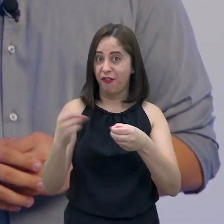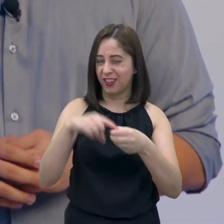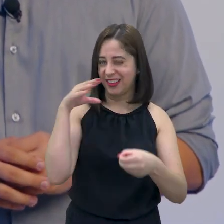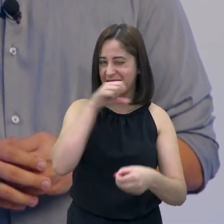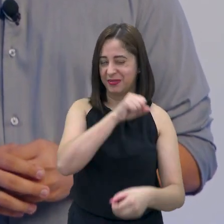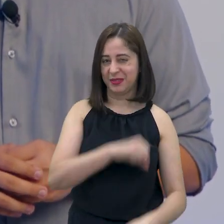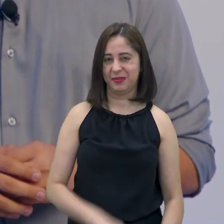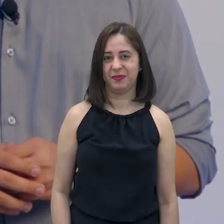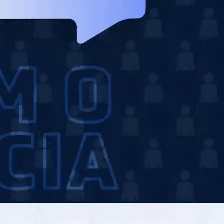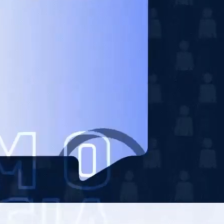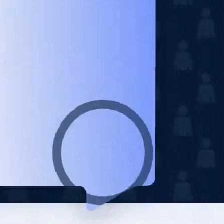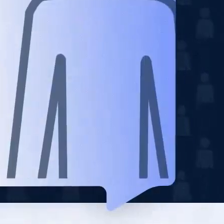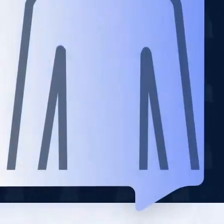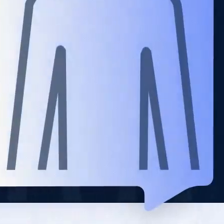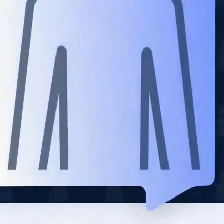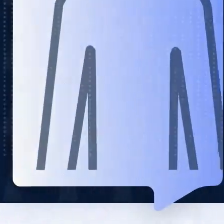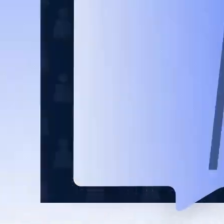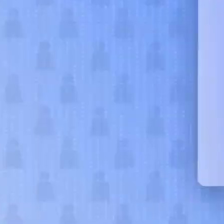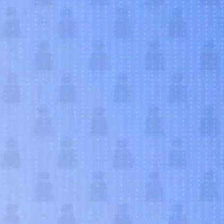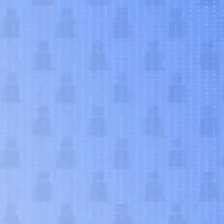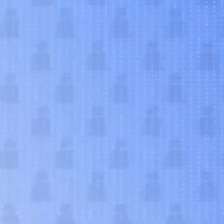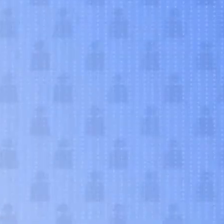Já já nós voltamos.